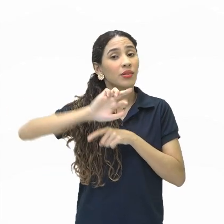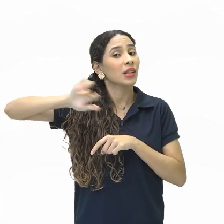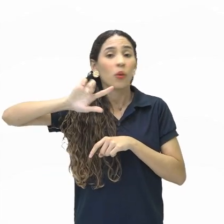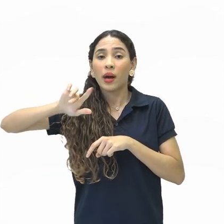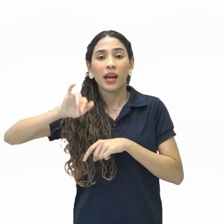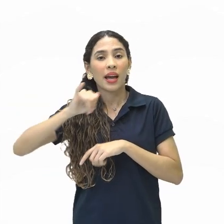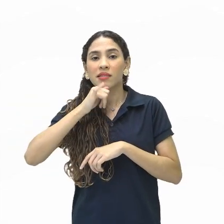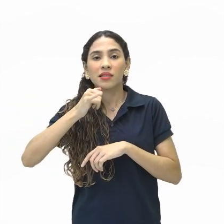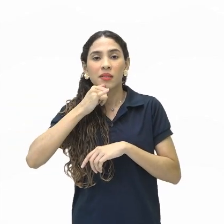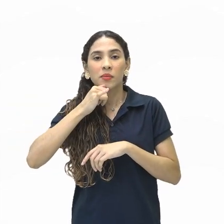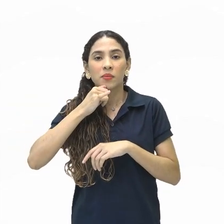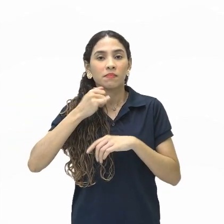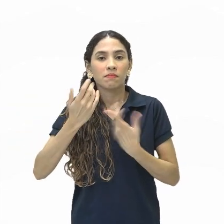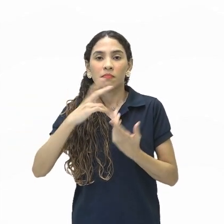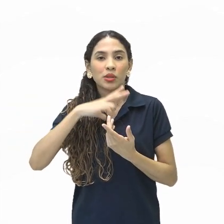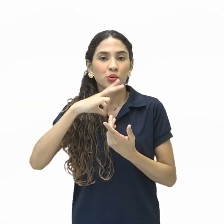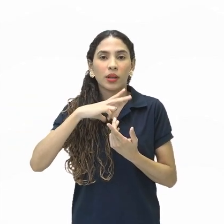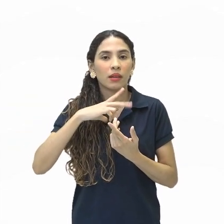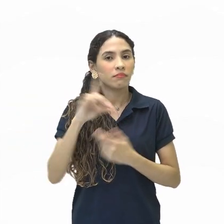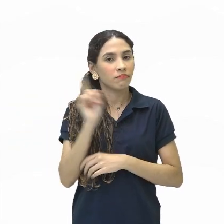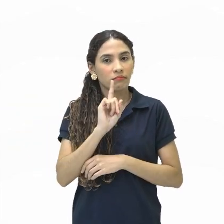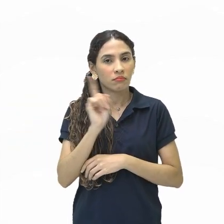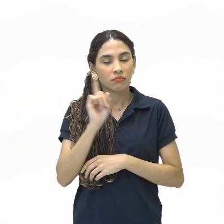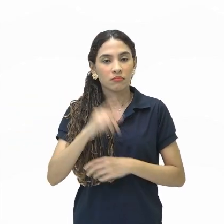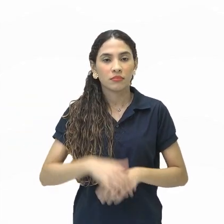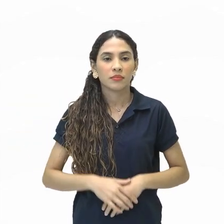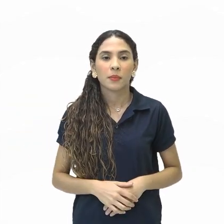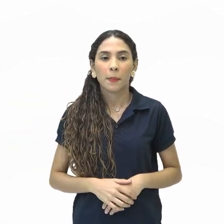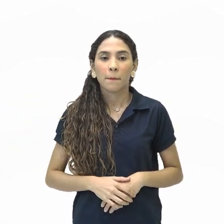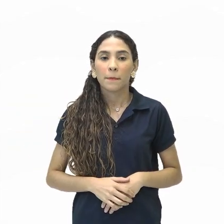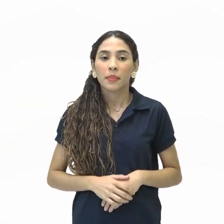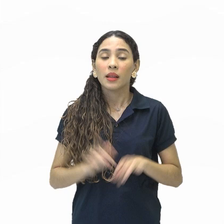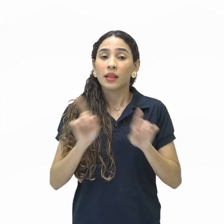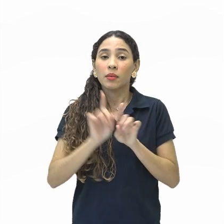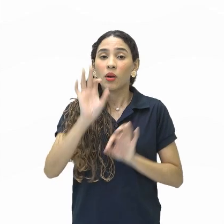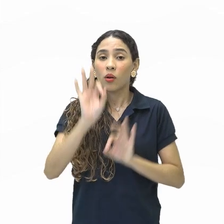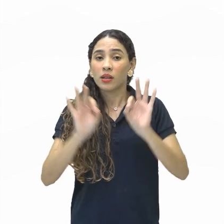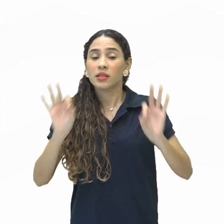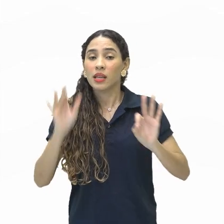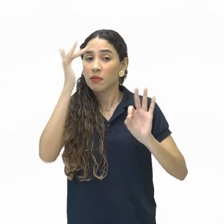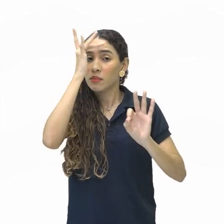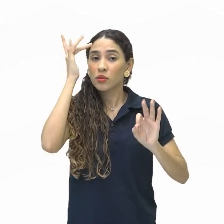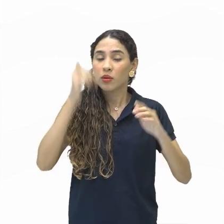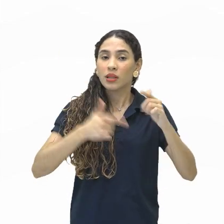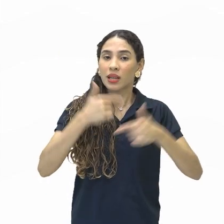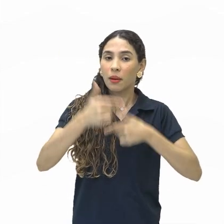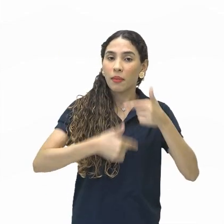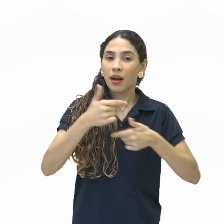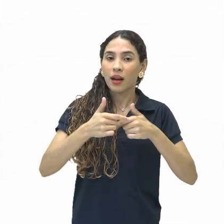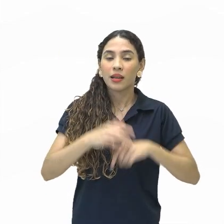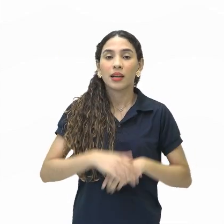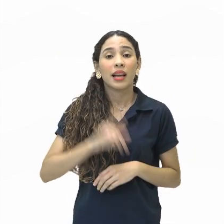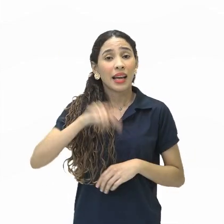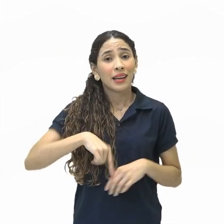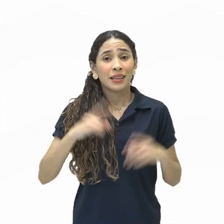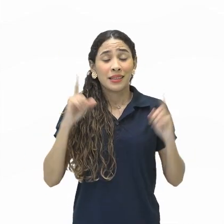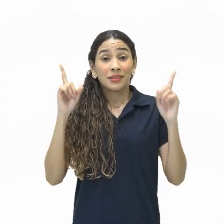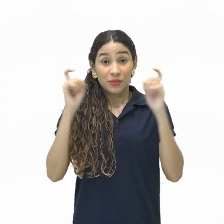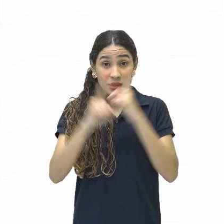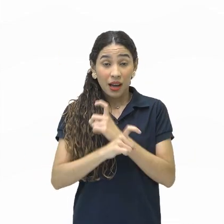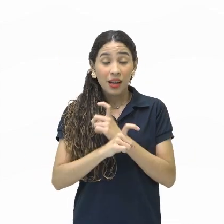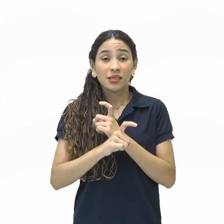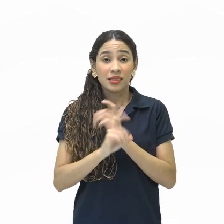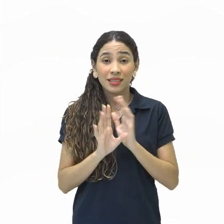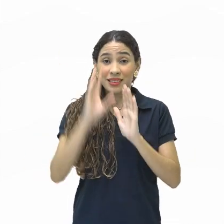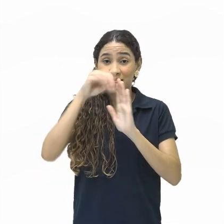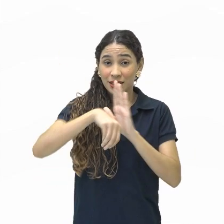pela propriedade privada. E dividido entre os trabalhadores, né? Que esse é o grande desafio, né?